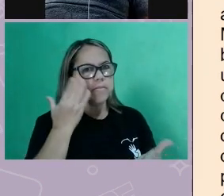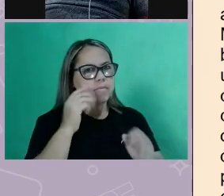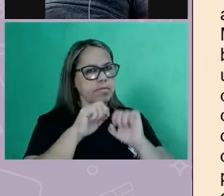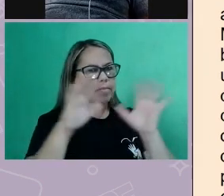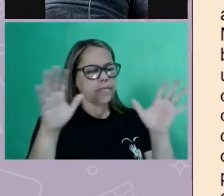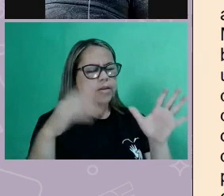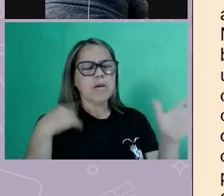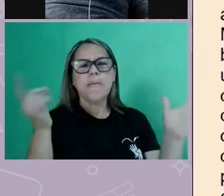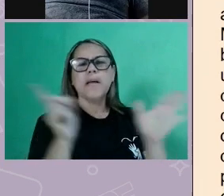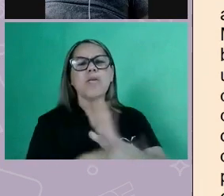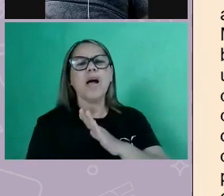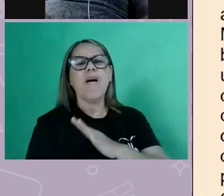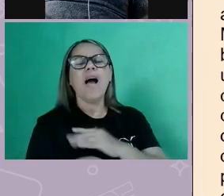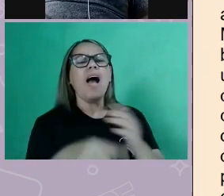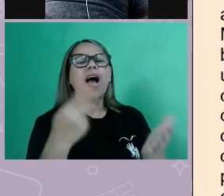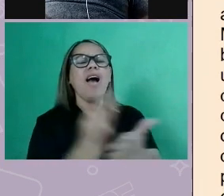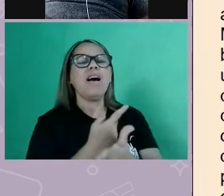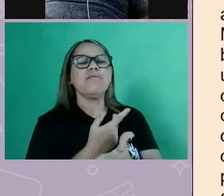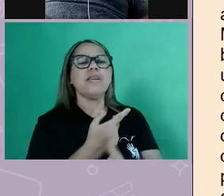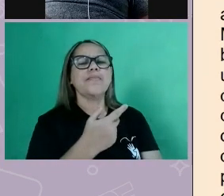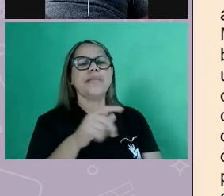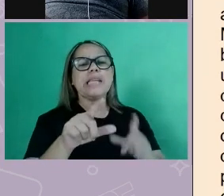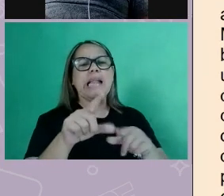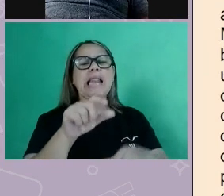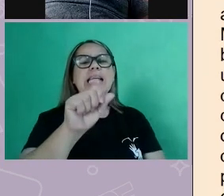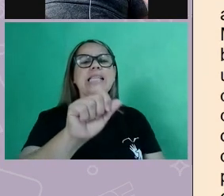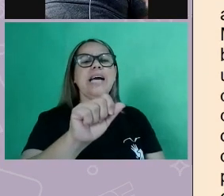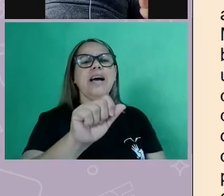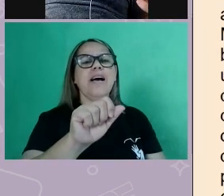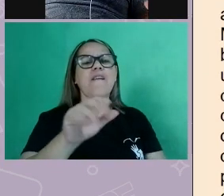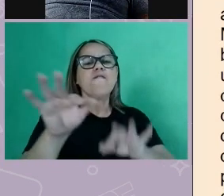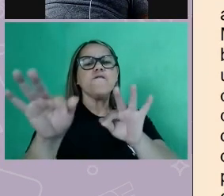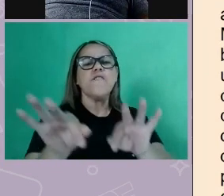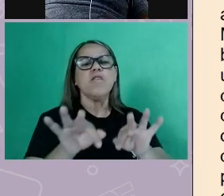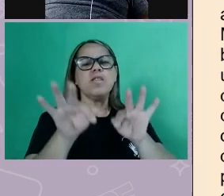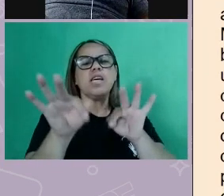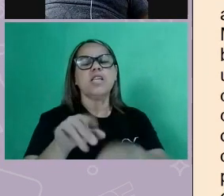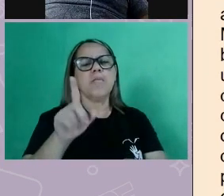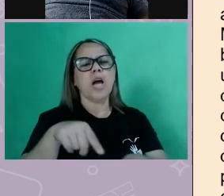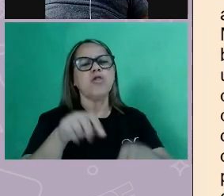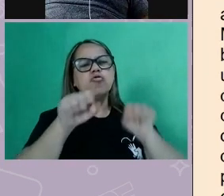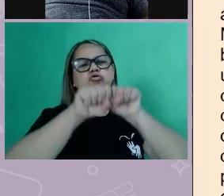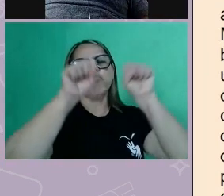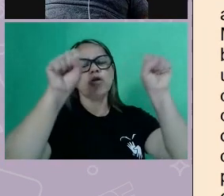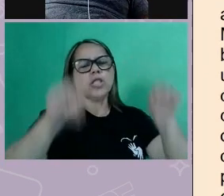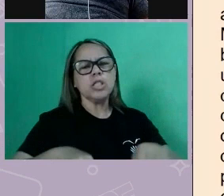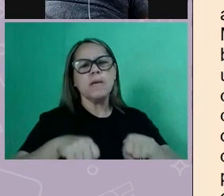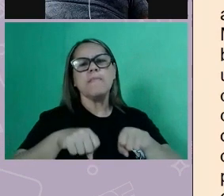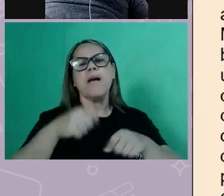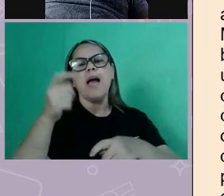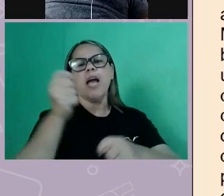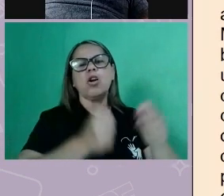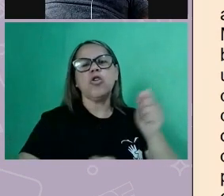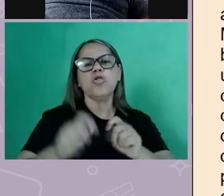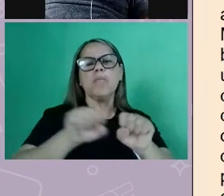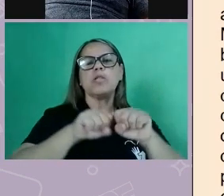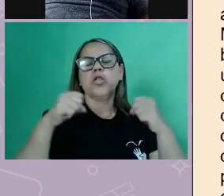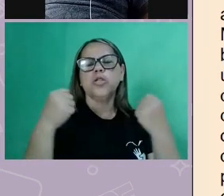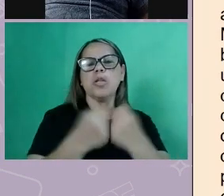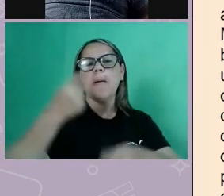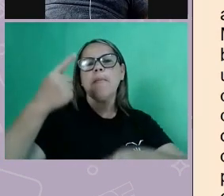a incorreta letra A o feudalismo era um sistema econômico social e político que se